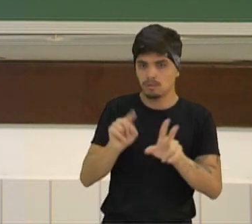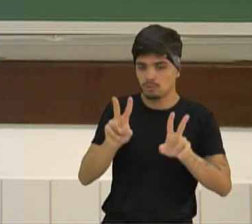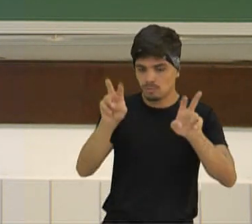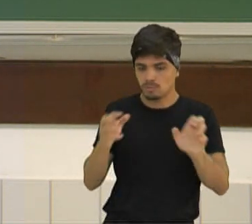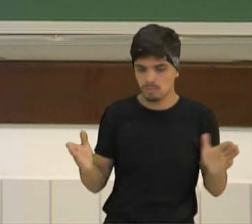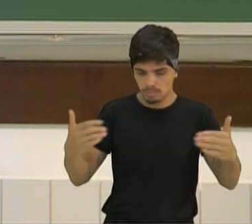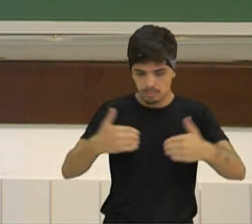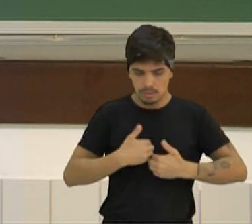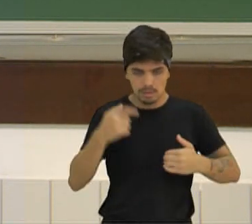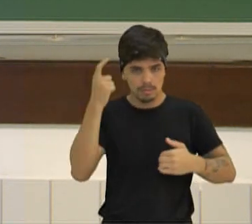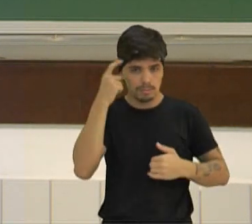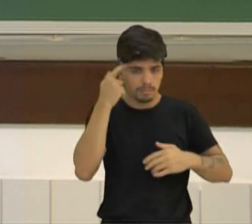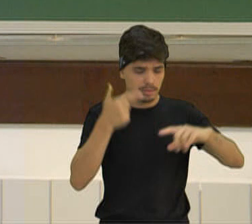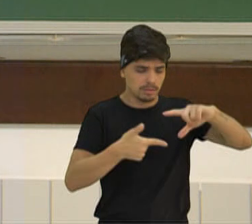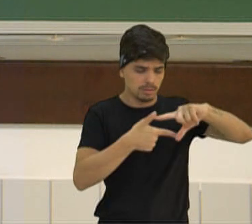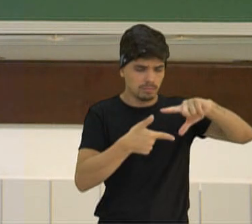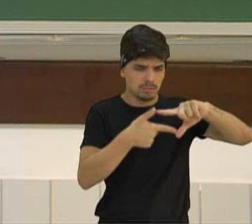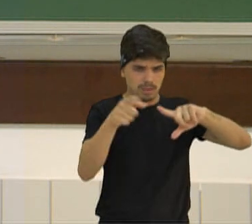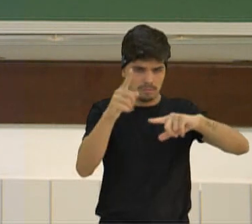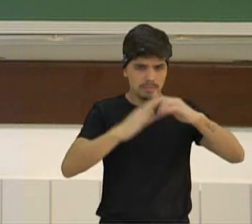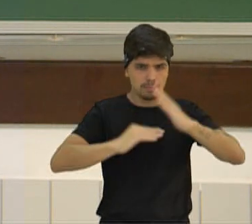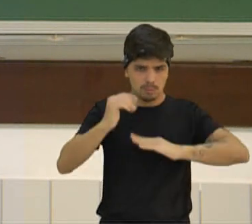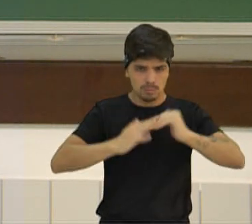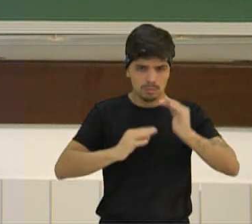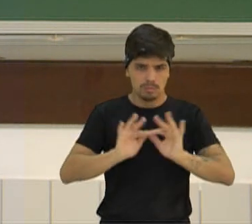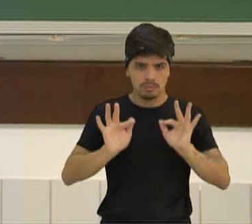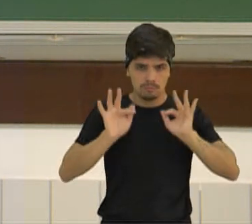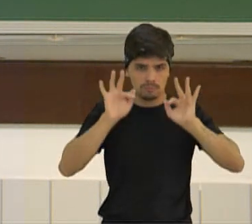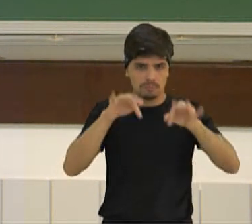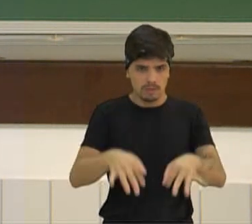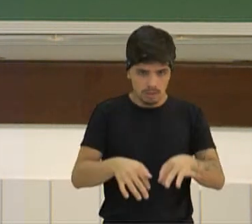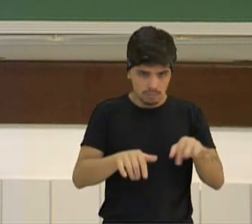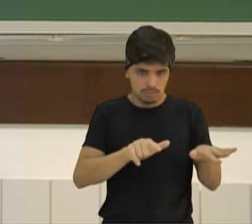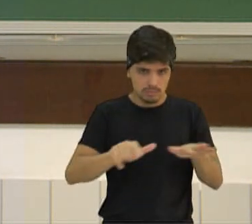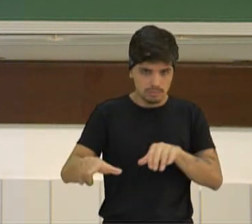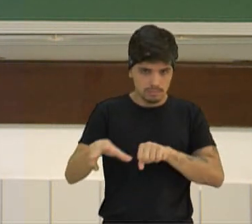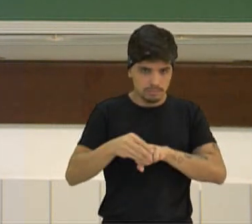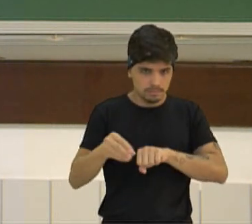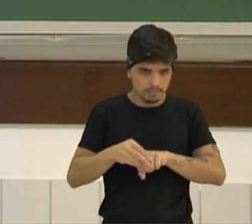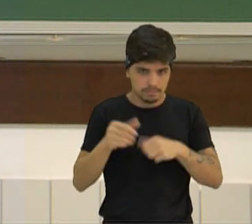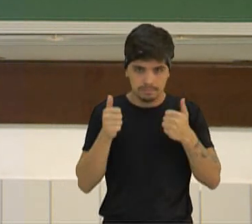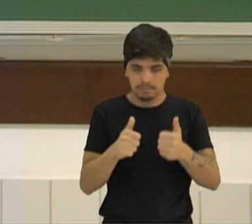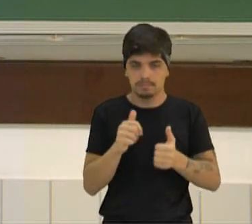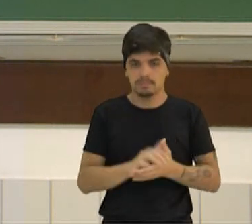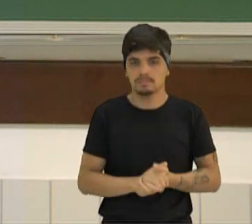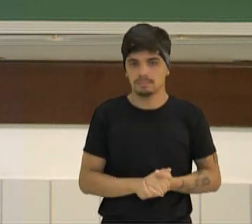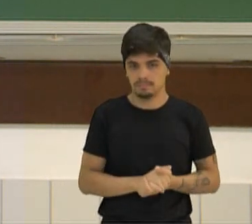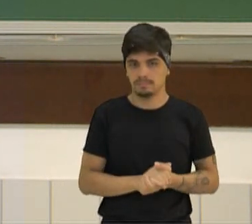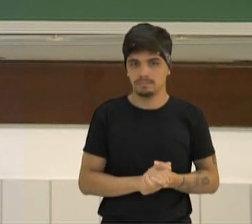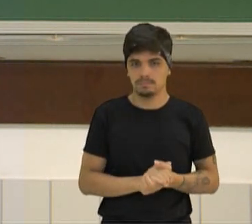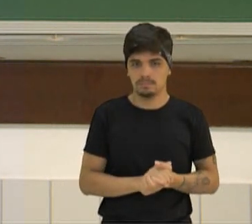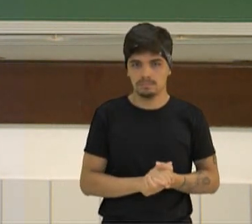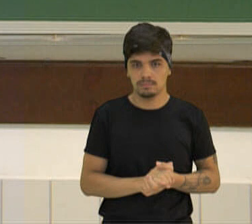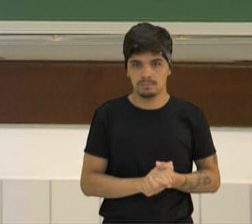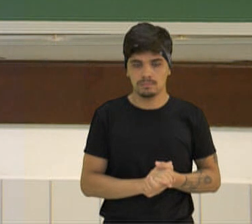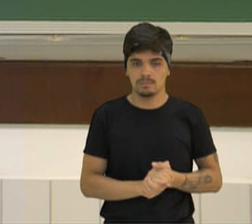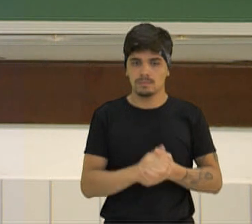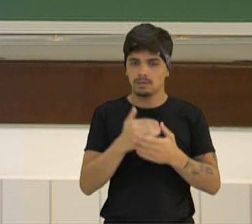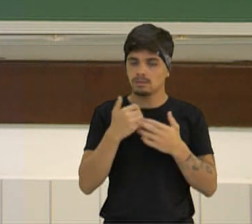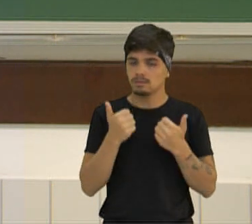pensando aí naquela tirinha que vocês vão produzir para a produção final da nossa disciplina e para semana do conhecimento